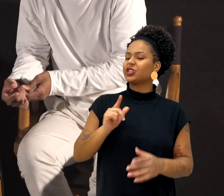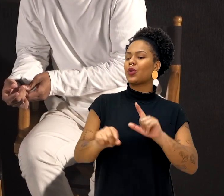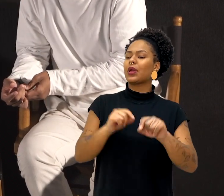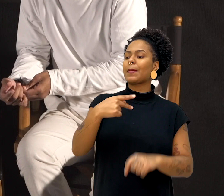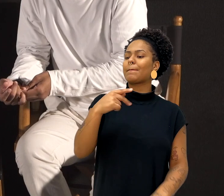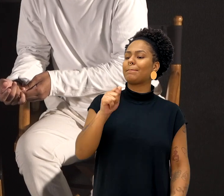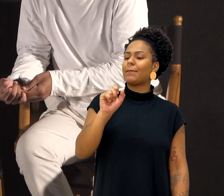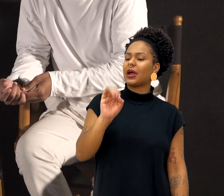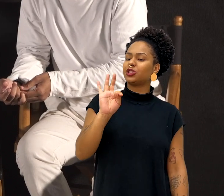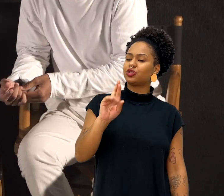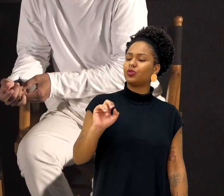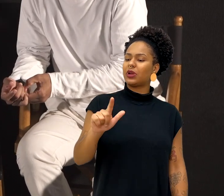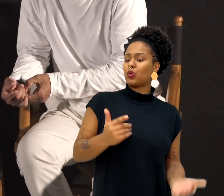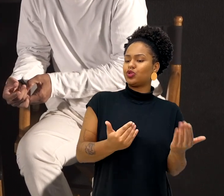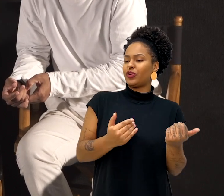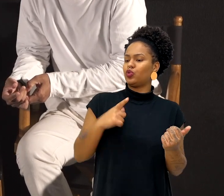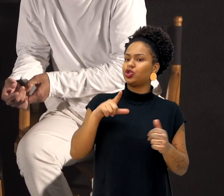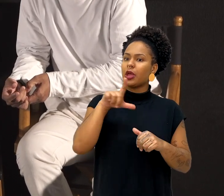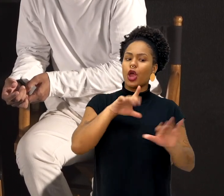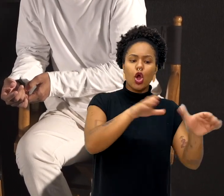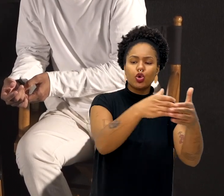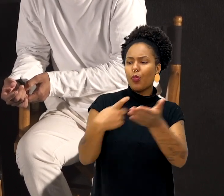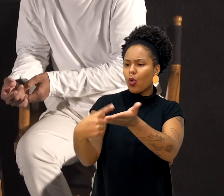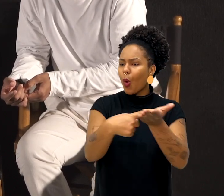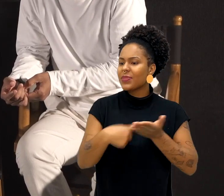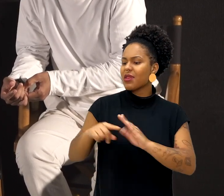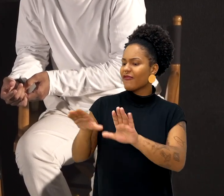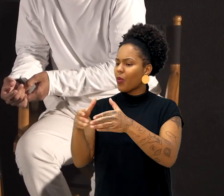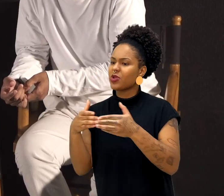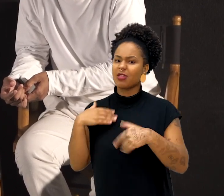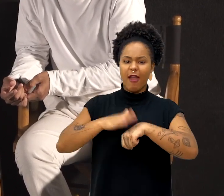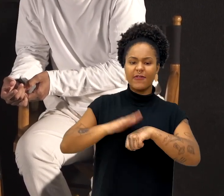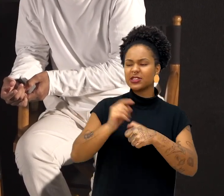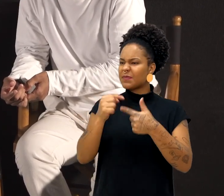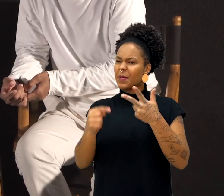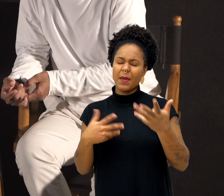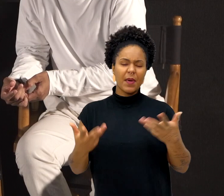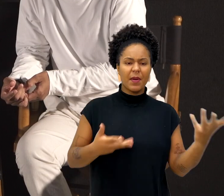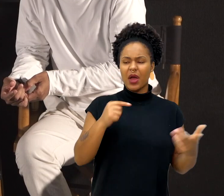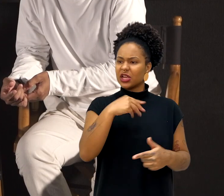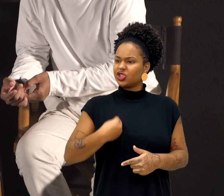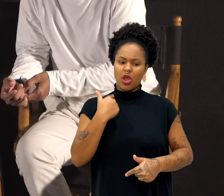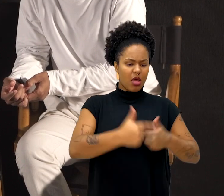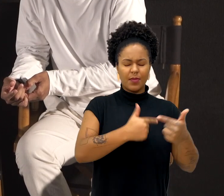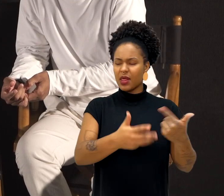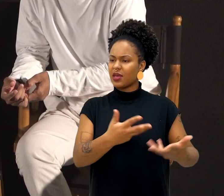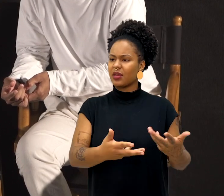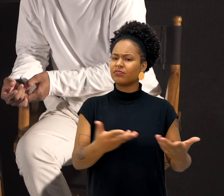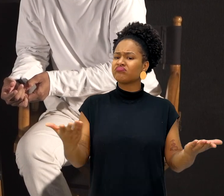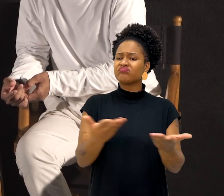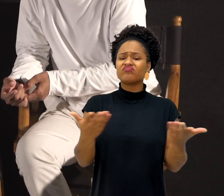da Juventude, que puxava grupos, e a gente articulava com a comunidade, e fazia, e acontecia, e estava lá, estava no